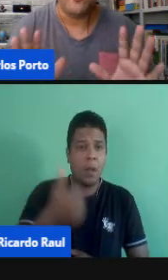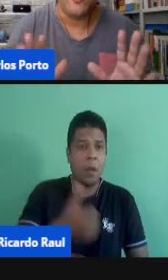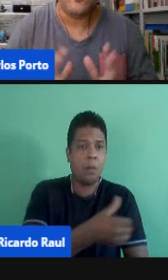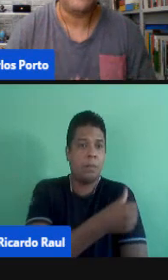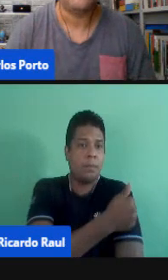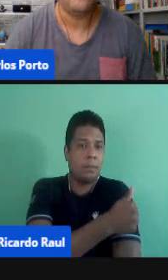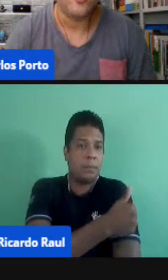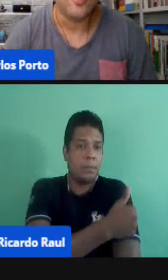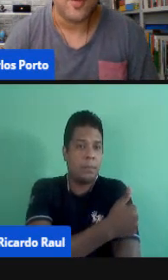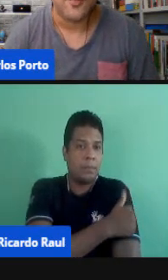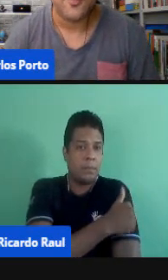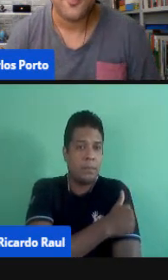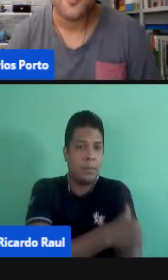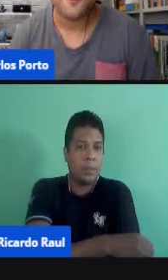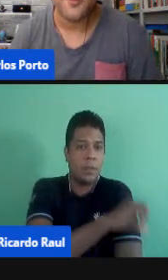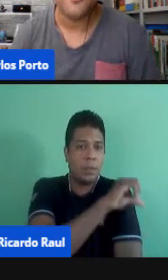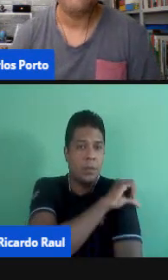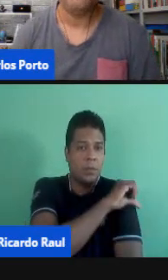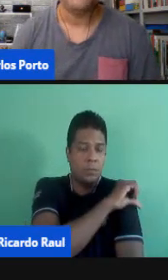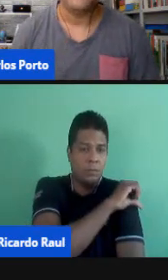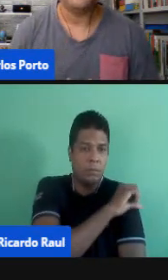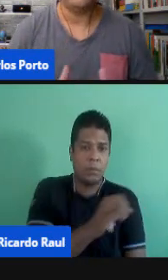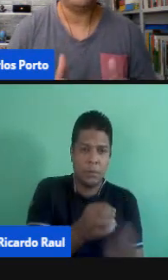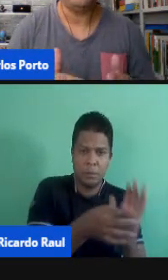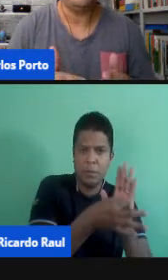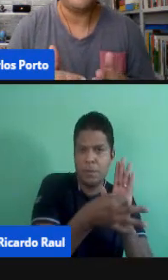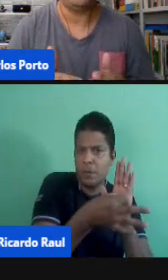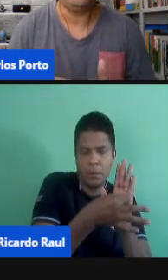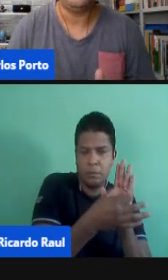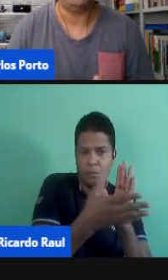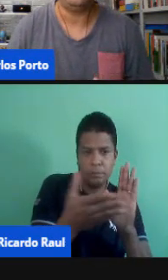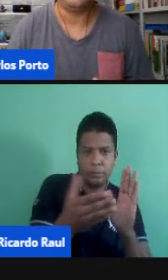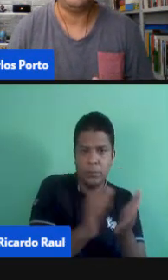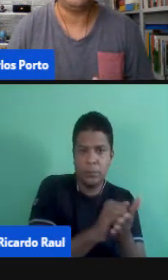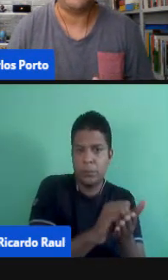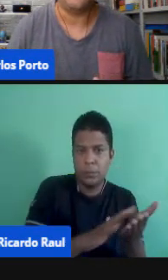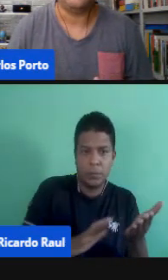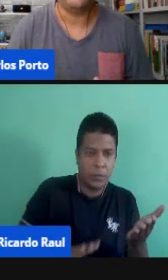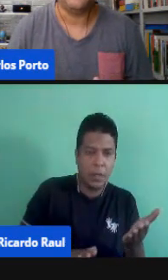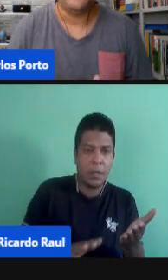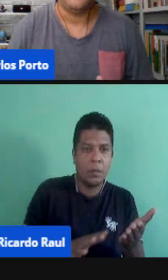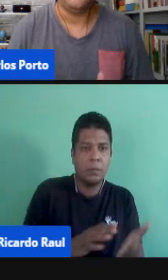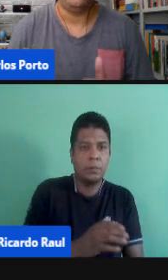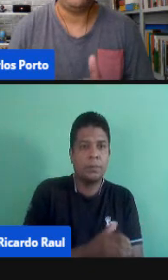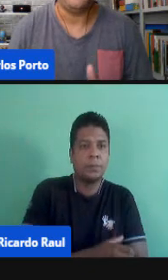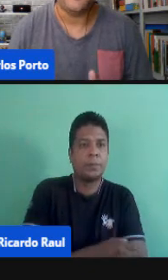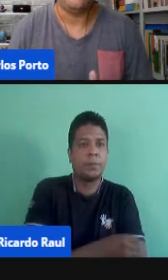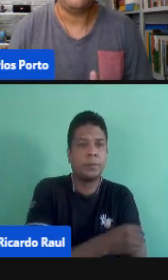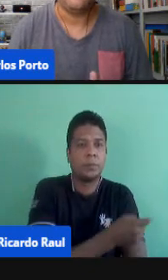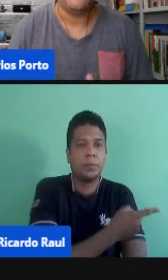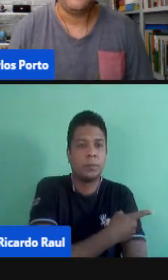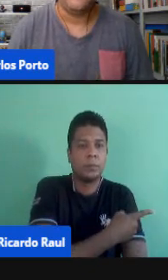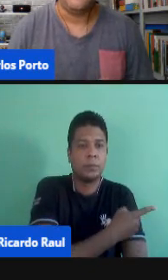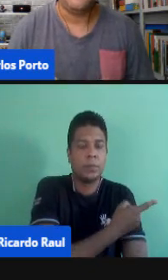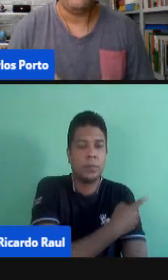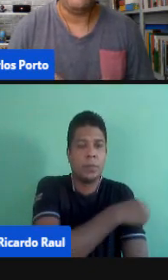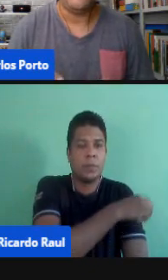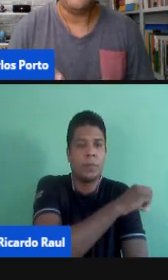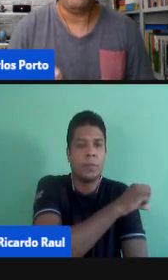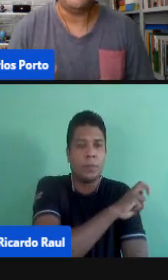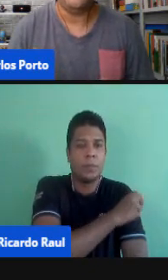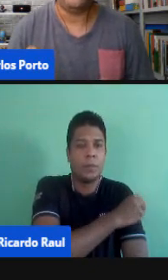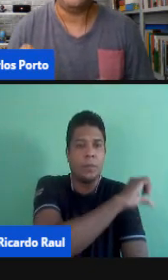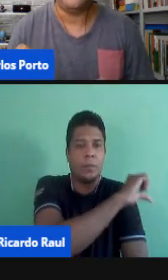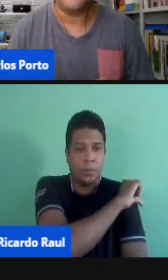então, como dito, sugestão, né? Então, as atividades no ensino fundamental, anos finais, devem